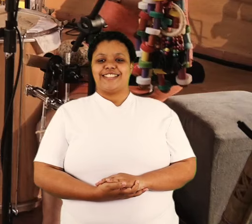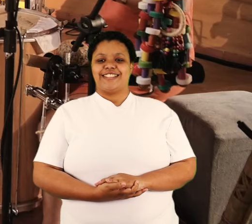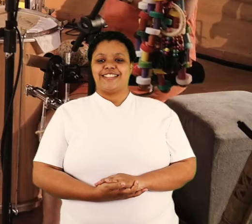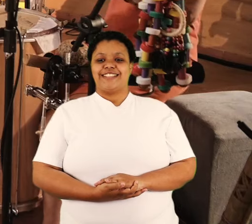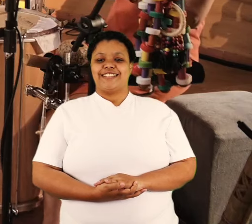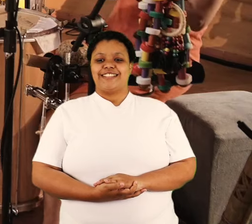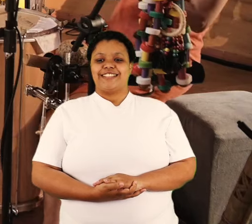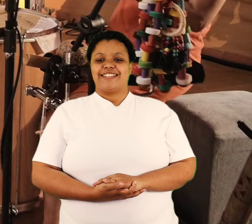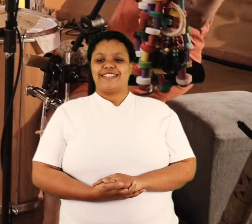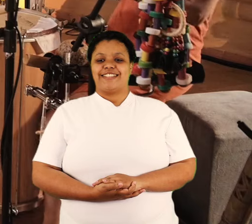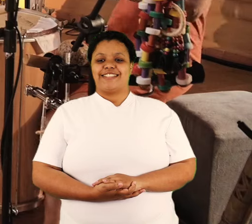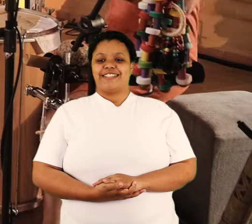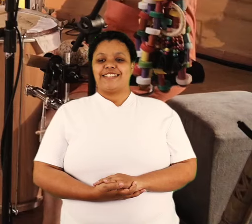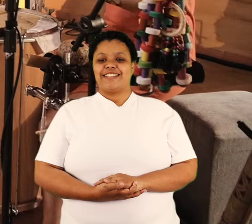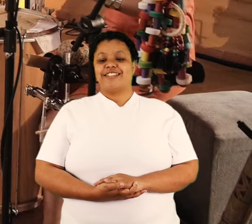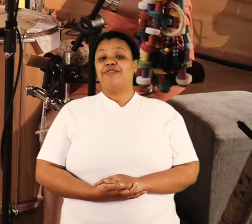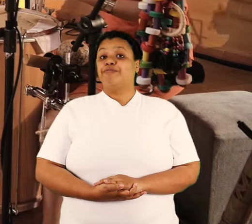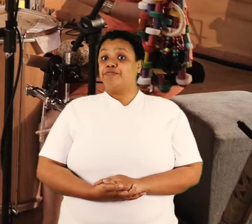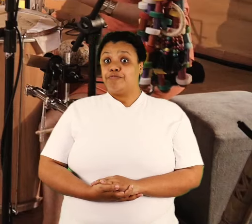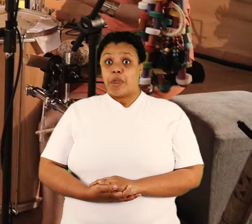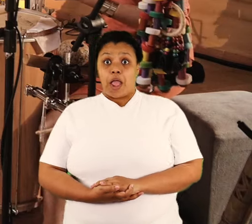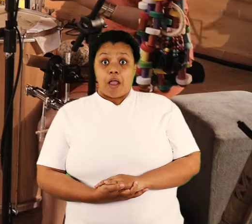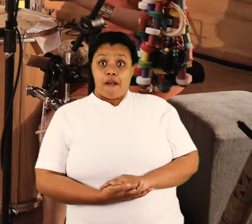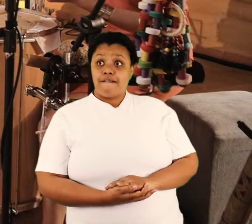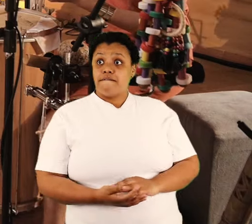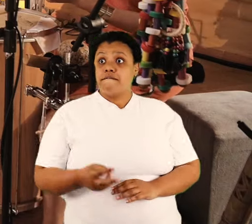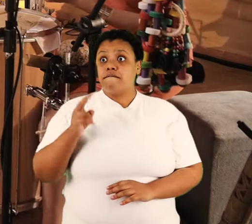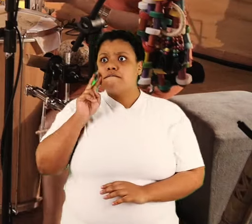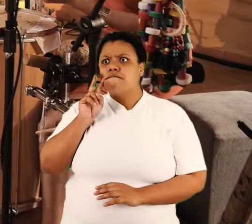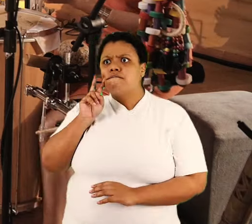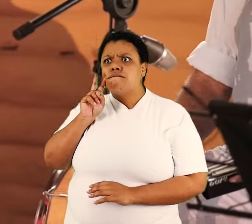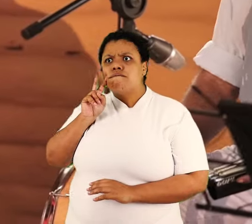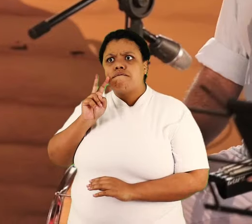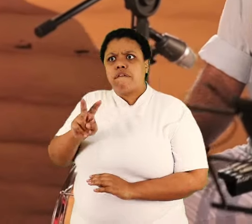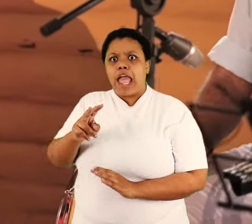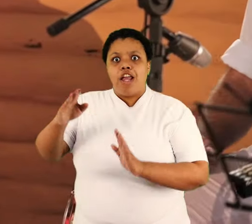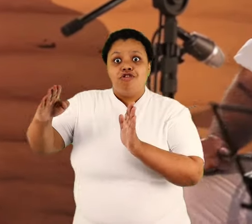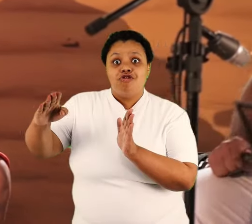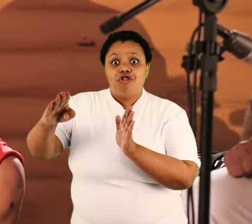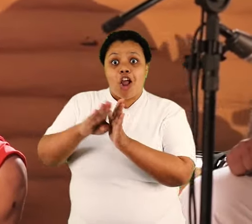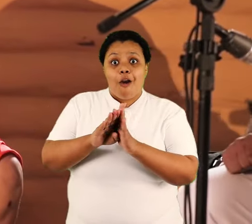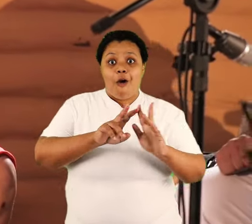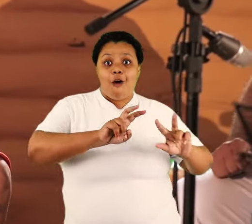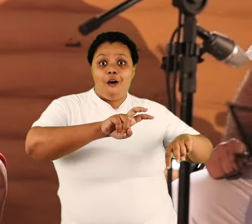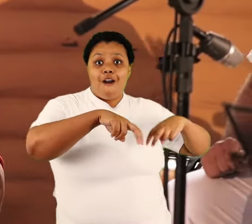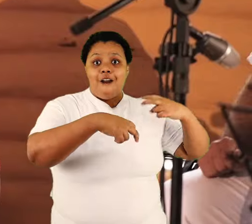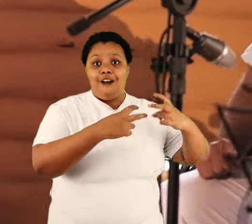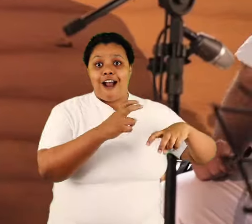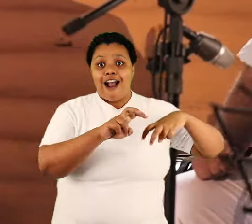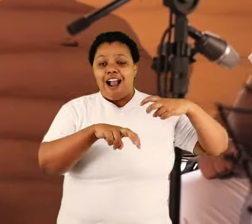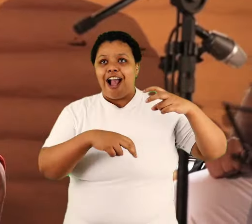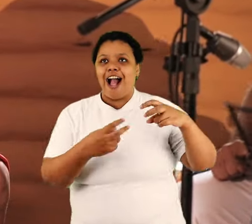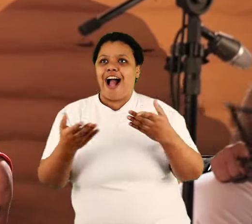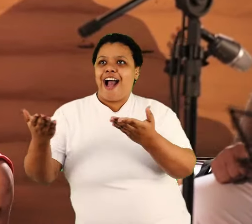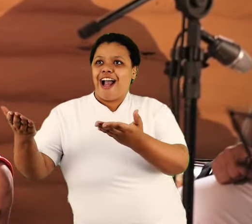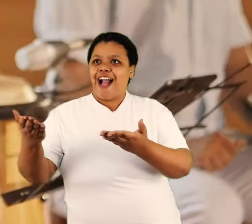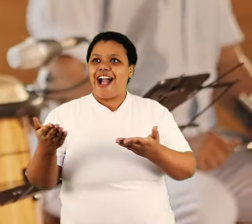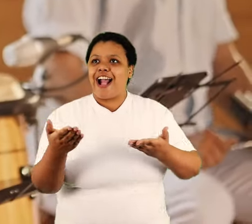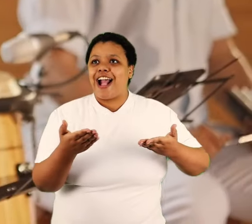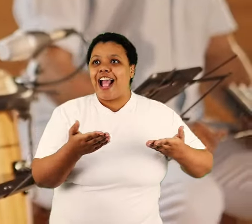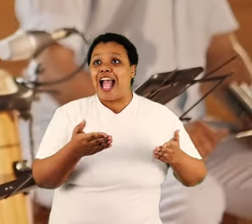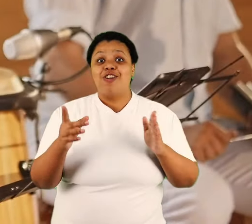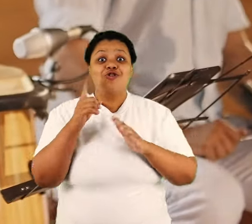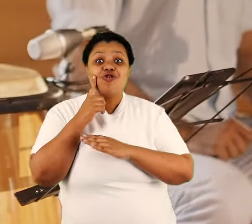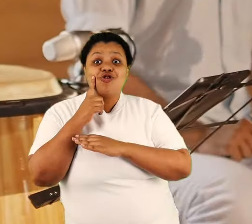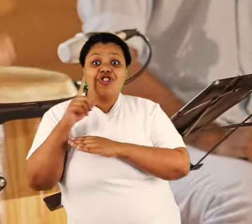for Te vi chegando na gira de cinza